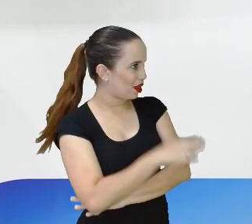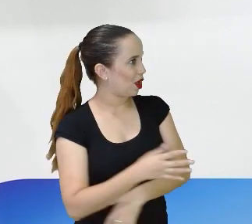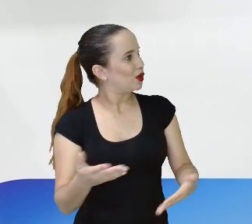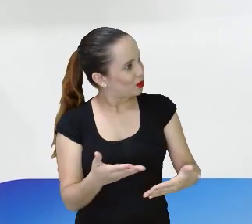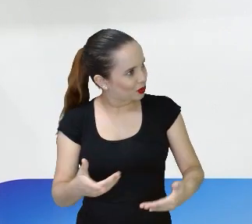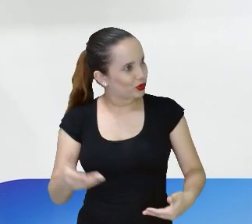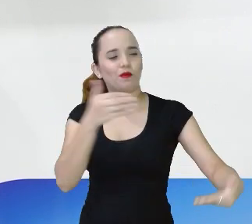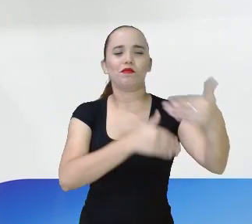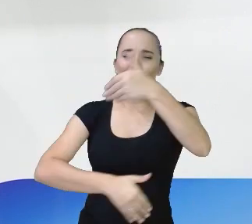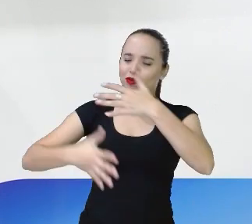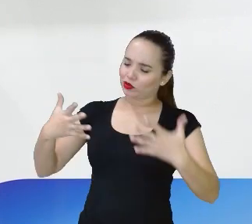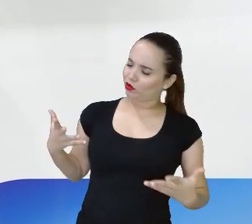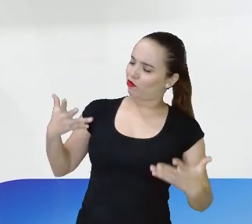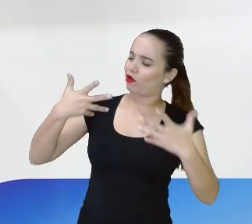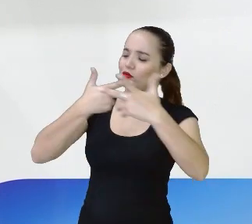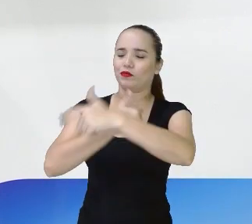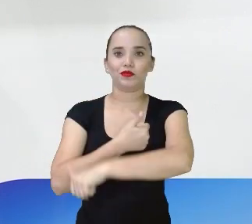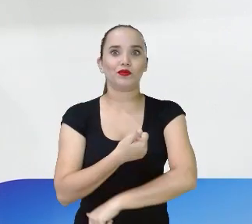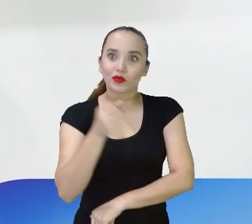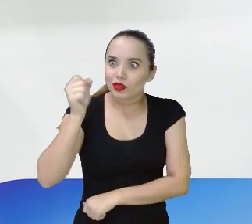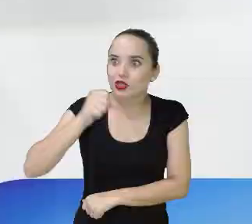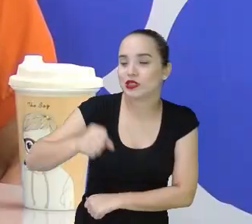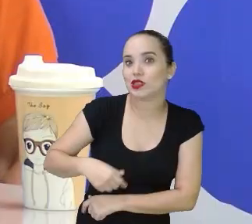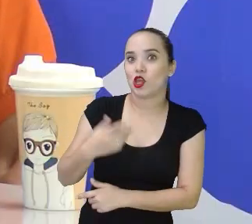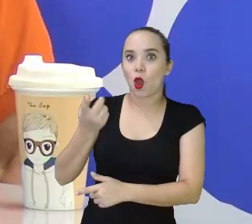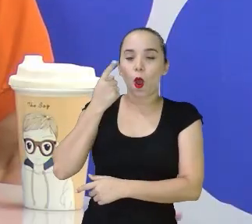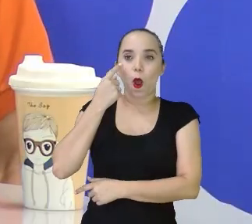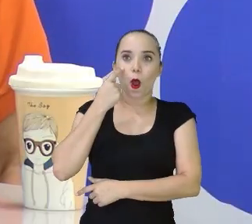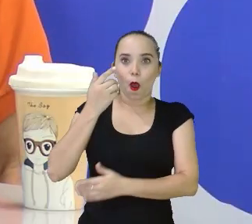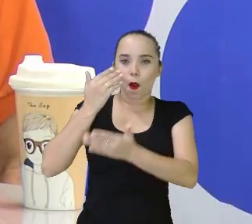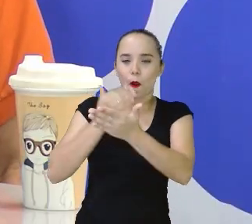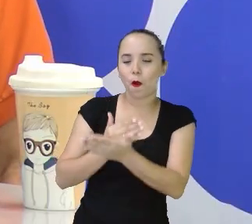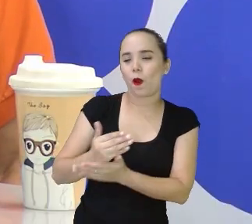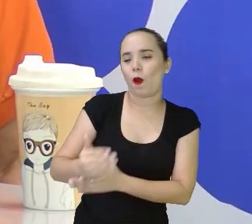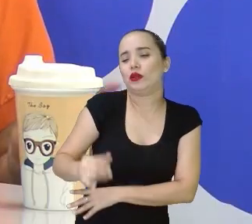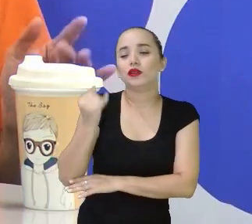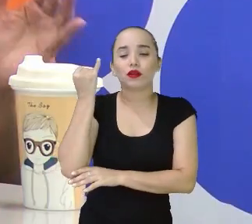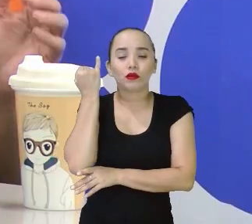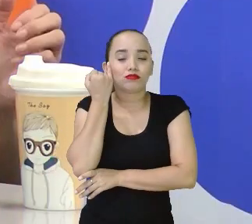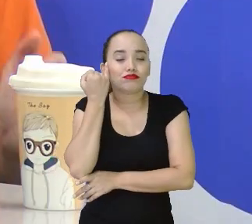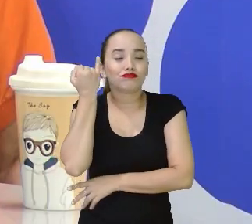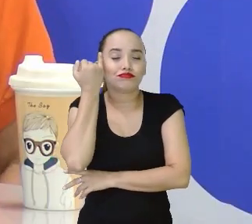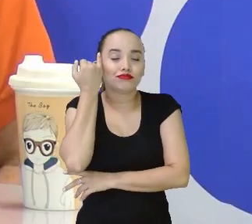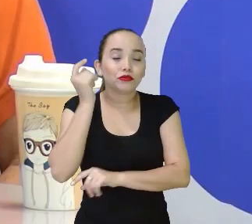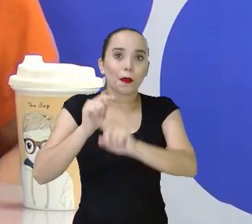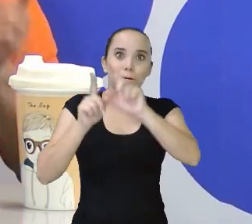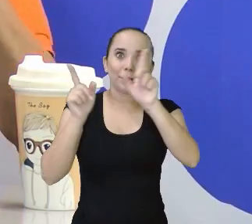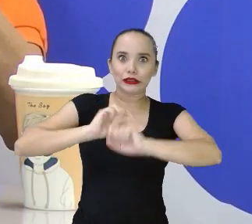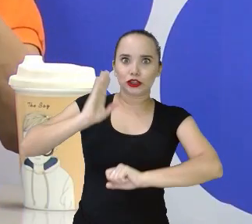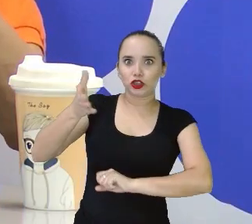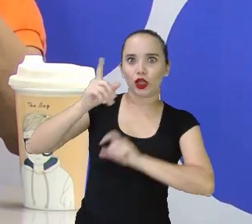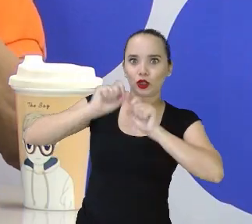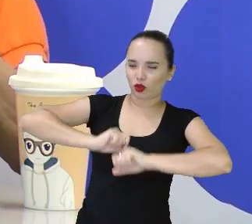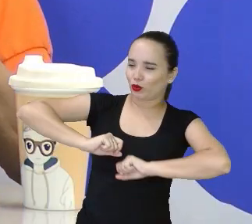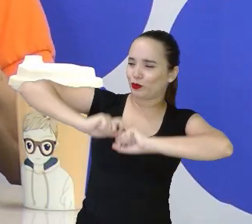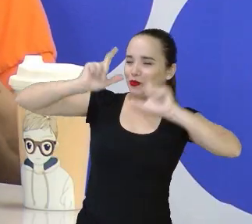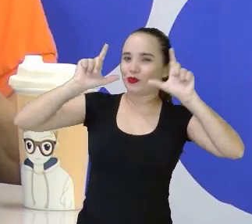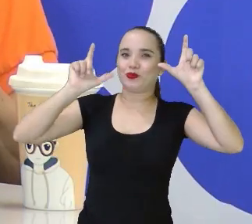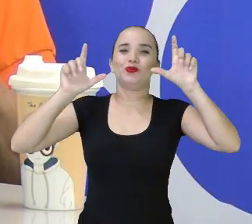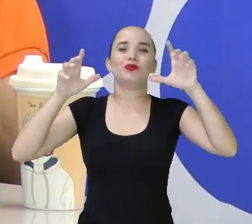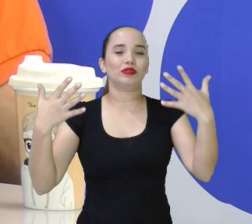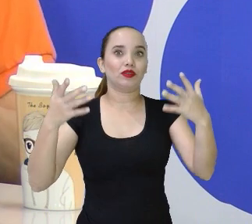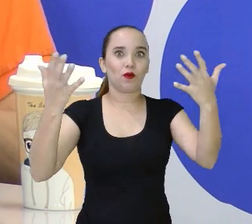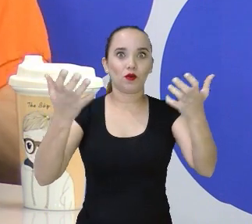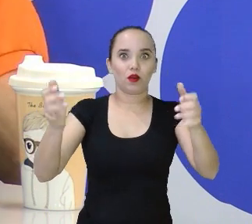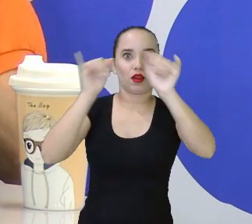efetiva, você não achou? Com certeza. Olha que eles começaram aqui com aquela preguicinha, mas já estão acordando, que bom. E olha, já deixa o recado,